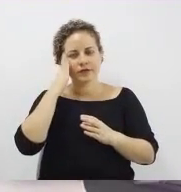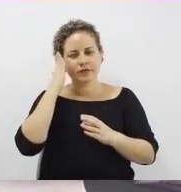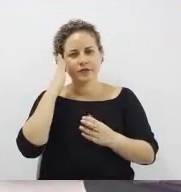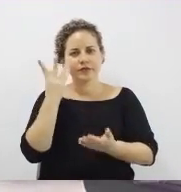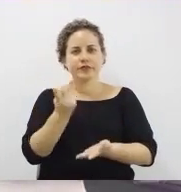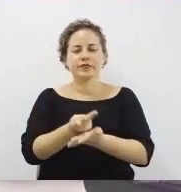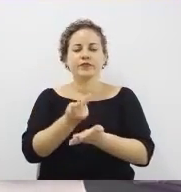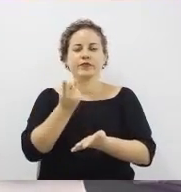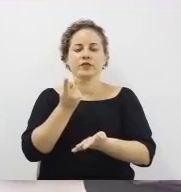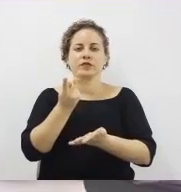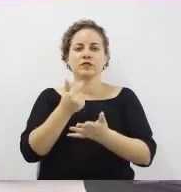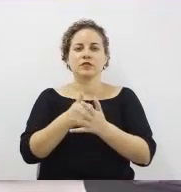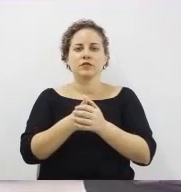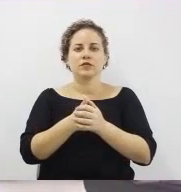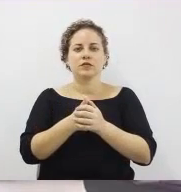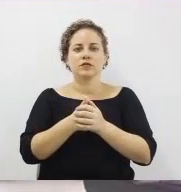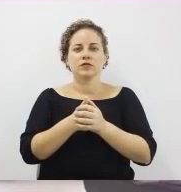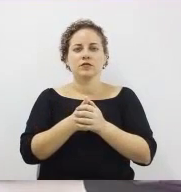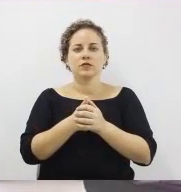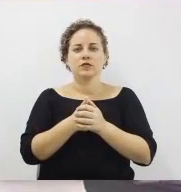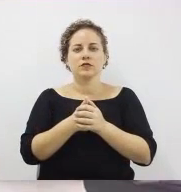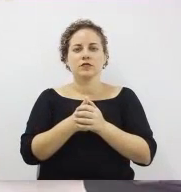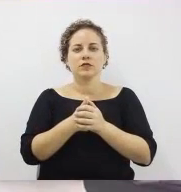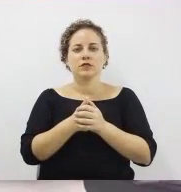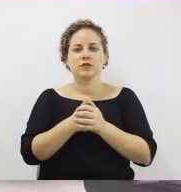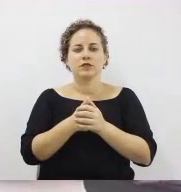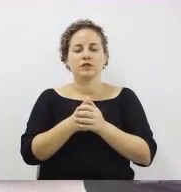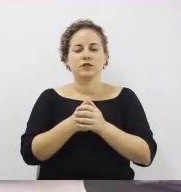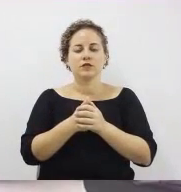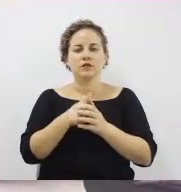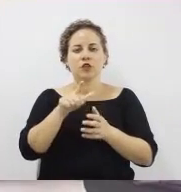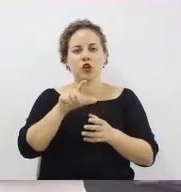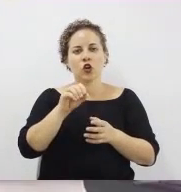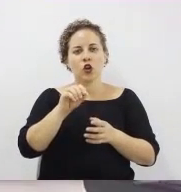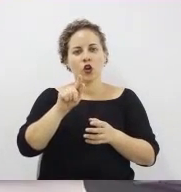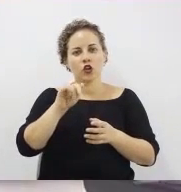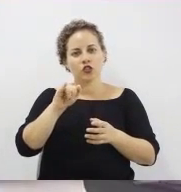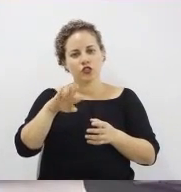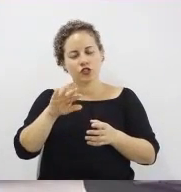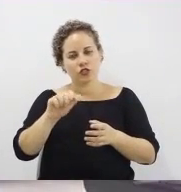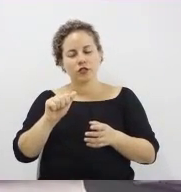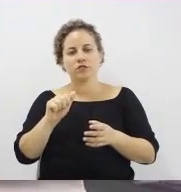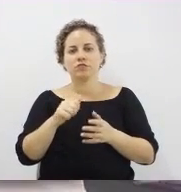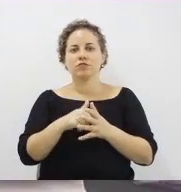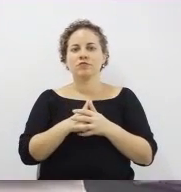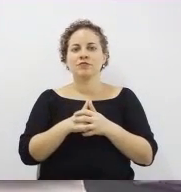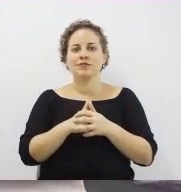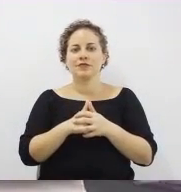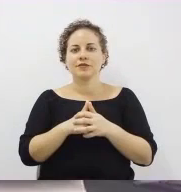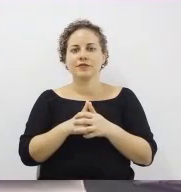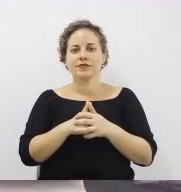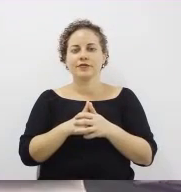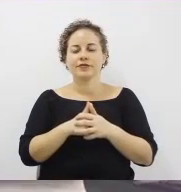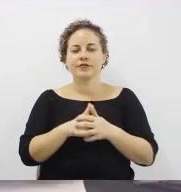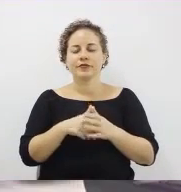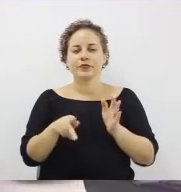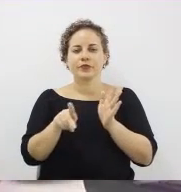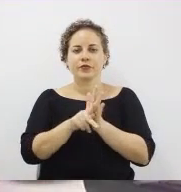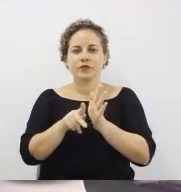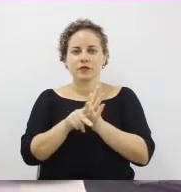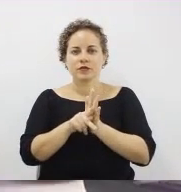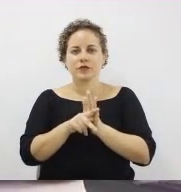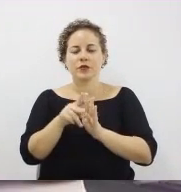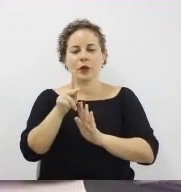ser, fazem parte do conceito de logística. Continuando, é a parte do gerenciamento da cadeia de abastecimento